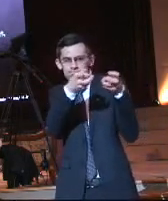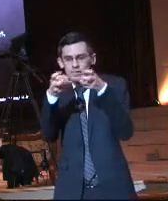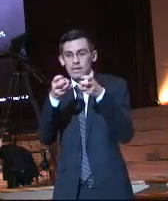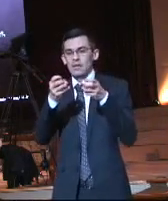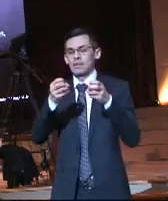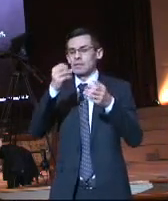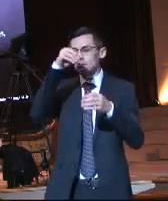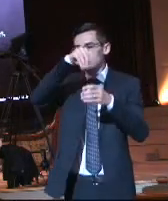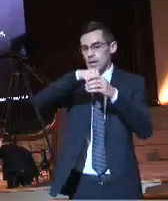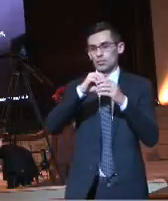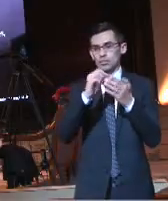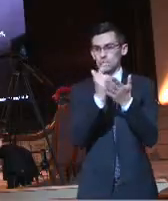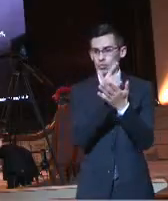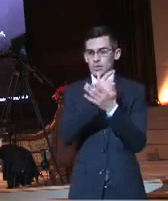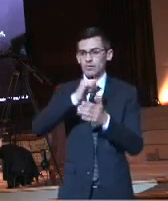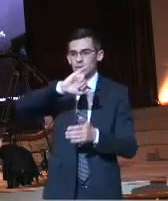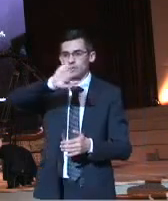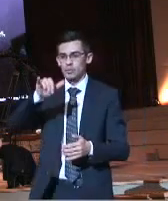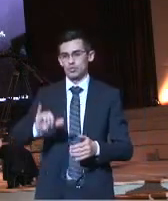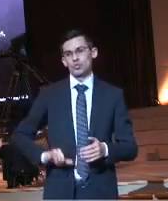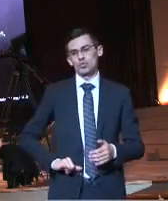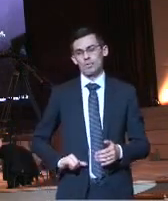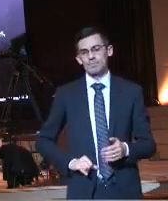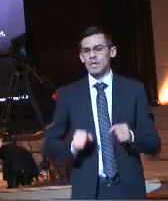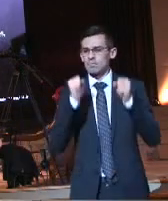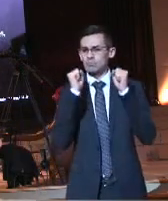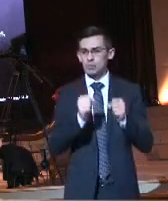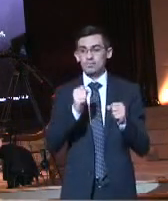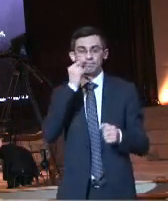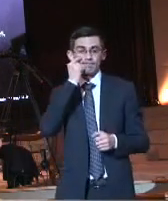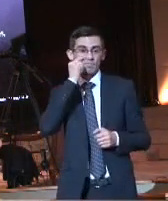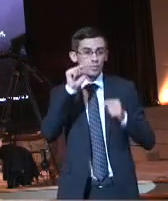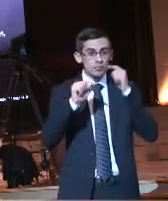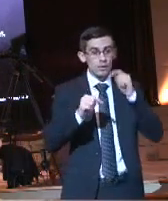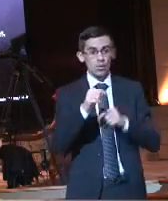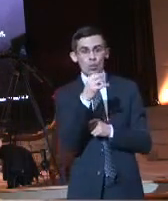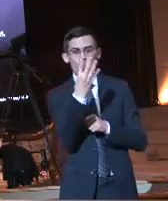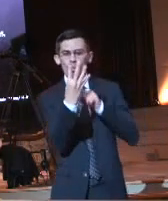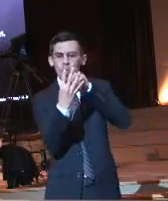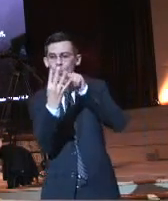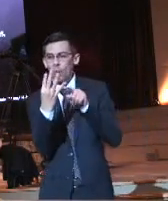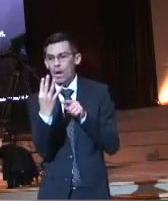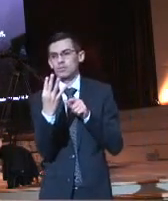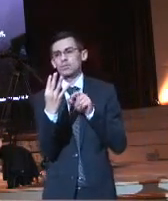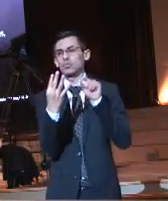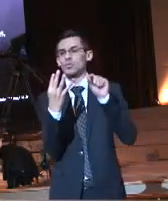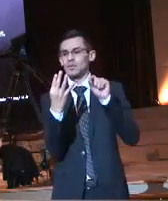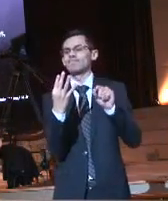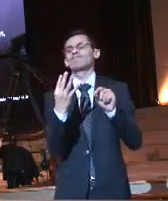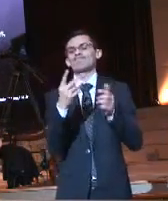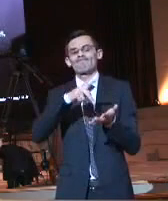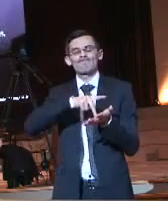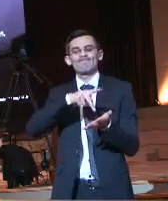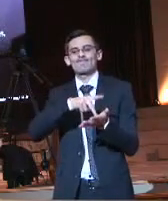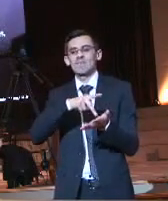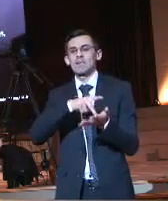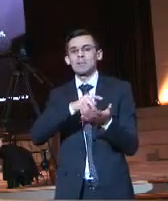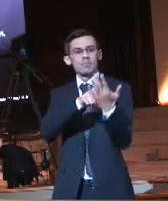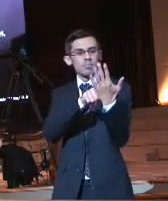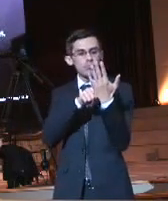Jó apresenta. Eu pude identificar 4 grandes variáveis que representam